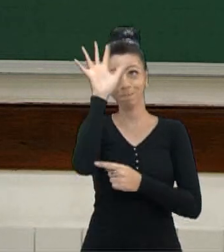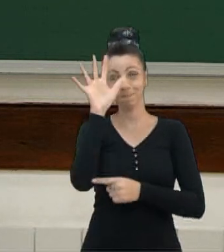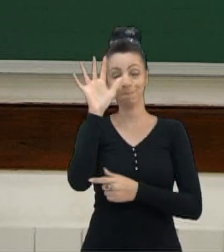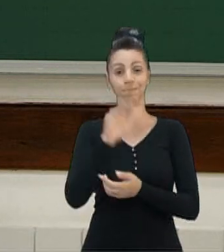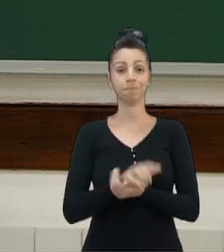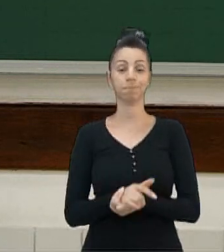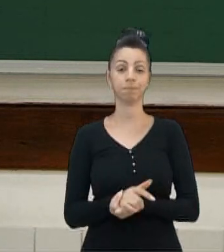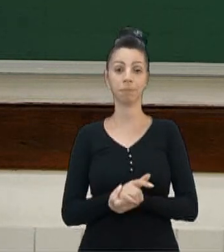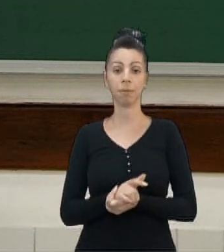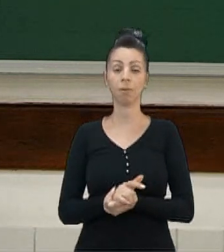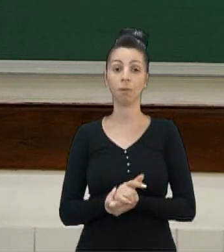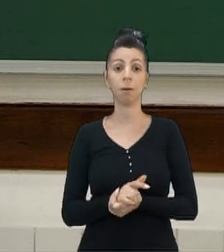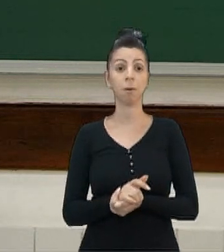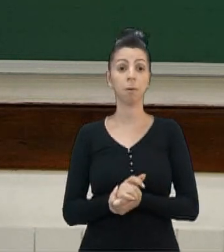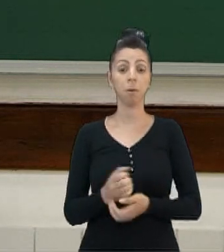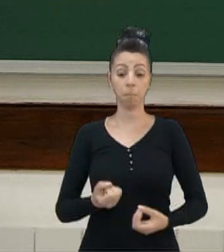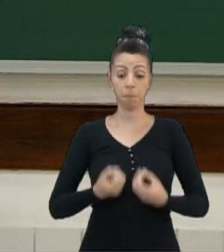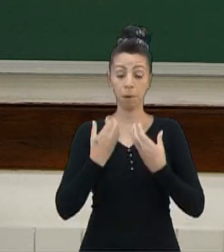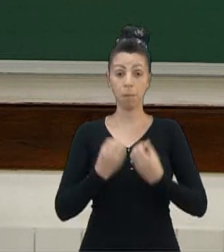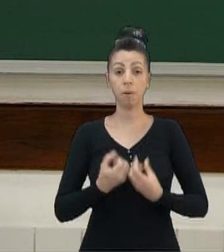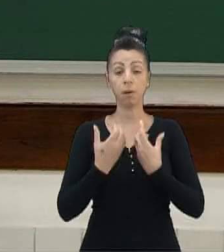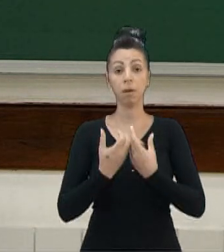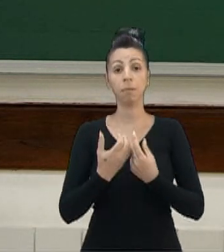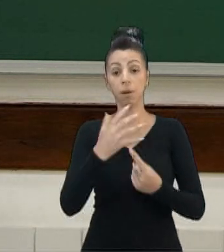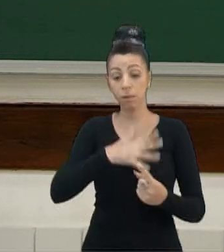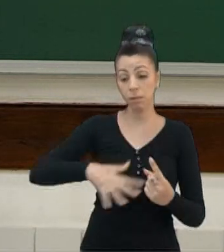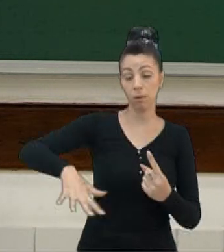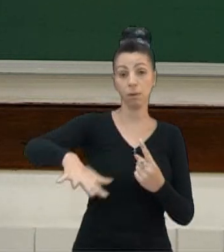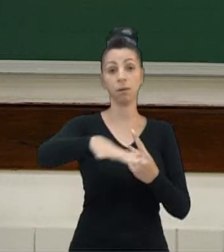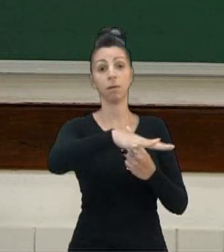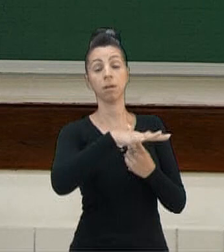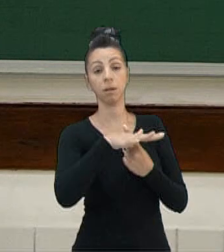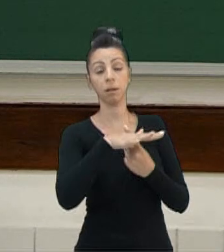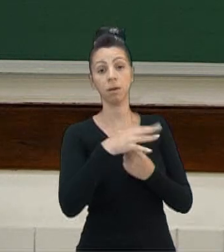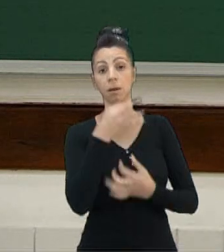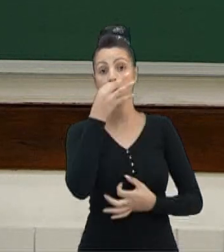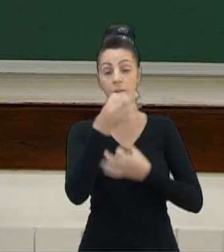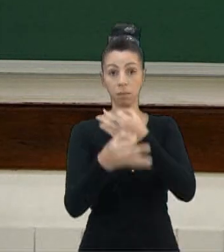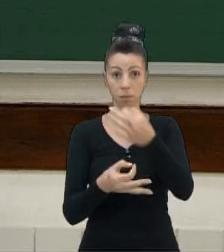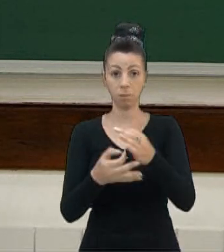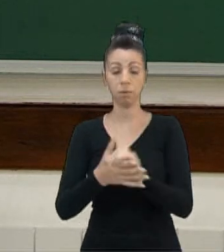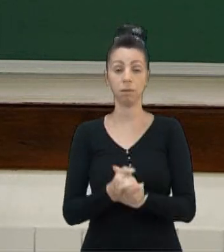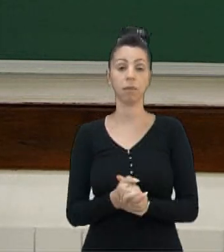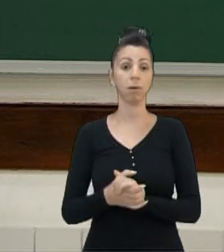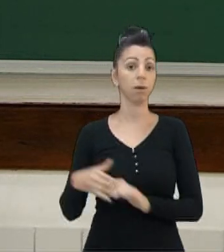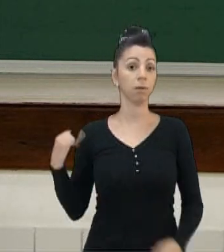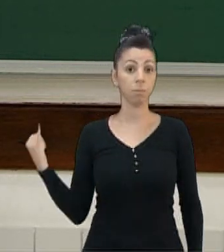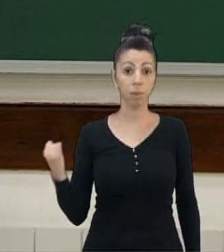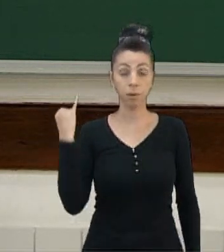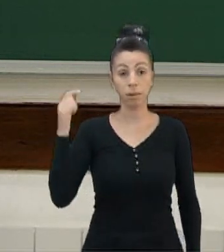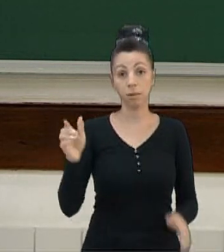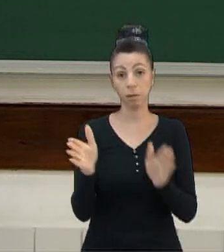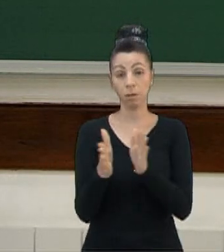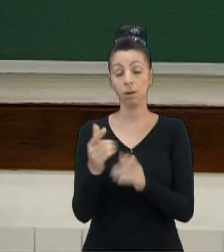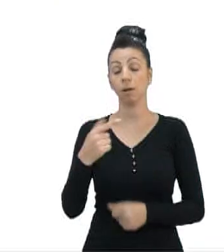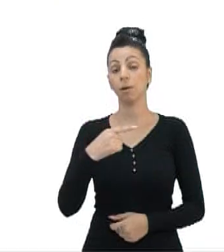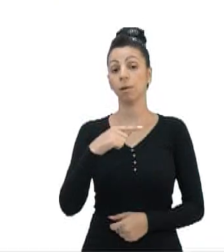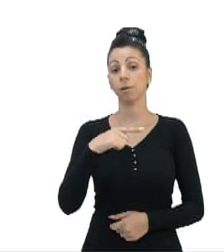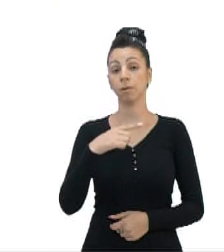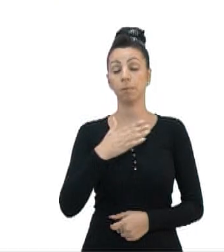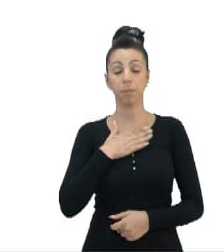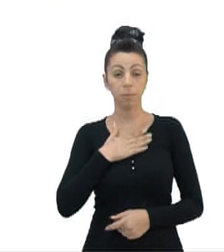poema que discute uma questão social bastante importante e ele é um poema, para mim, bastante impactante. Vamos